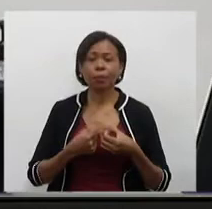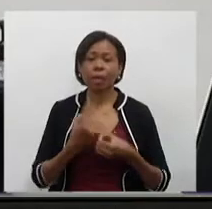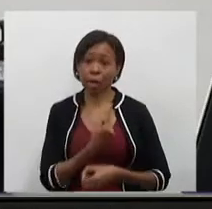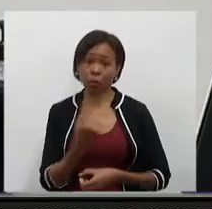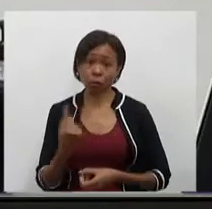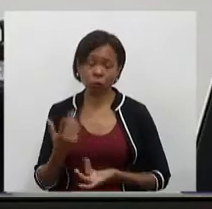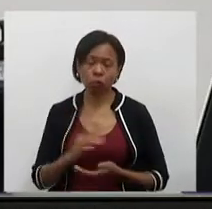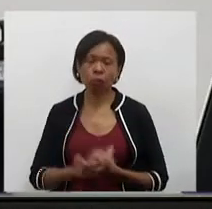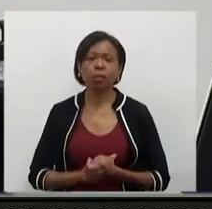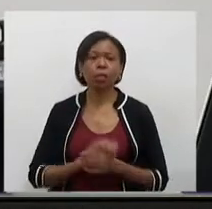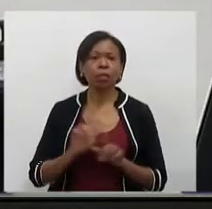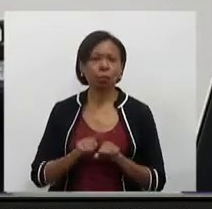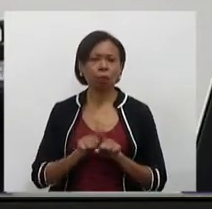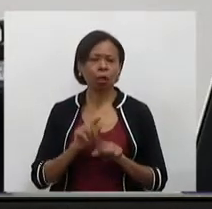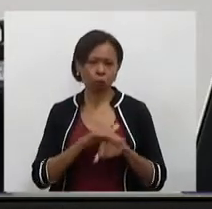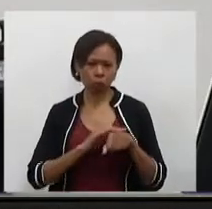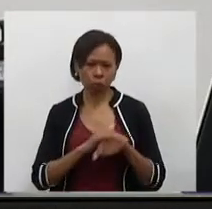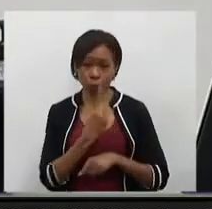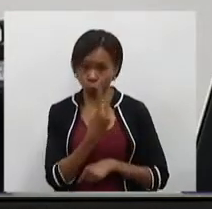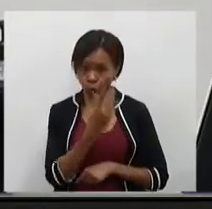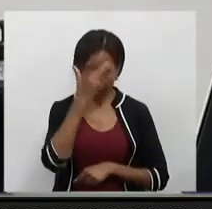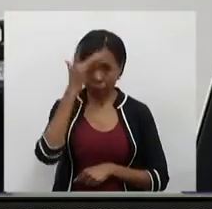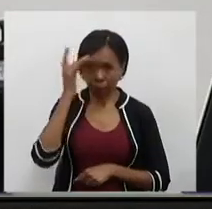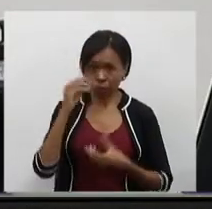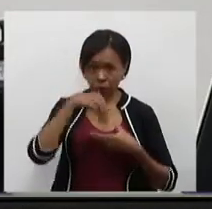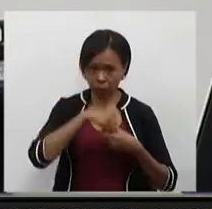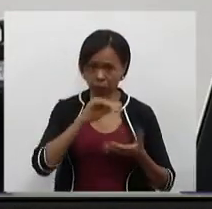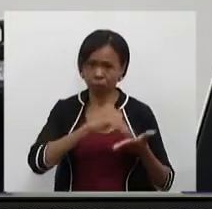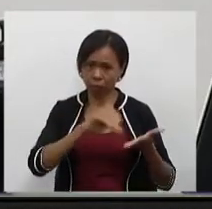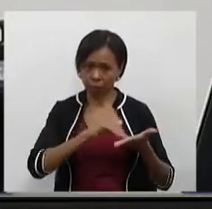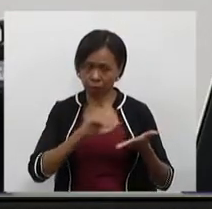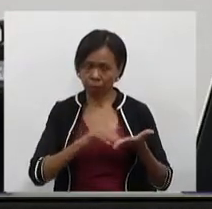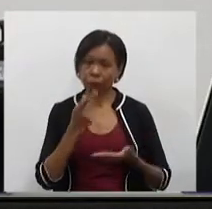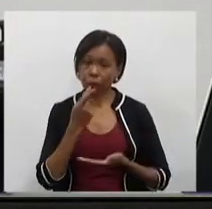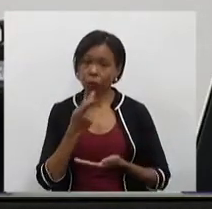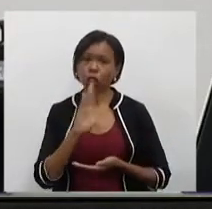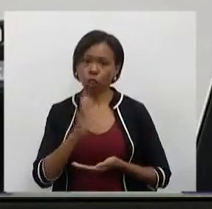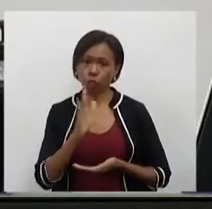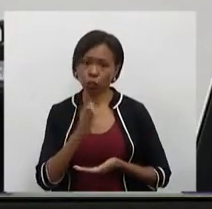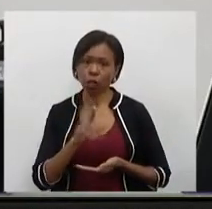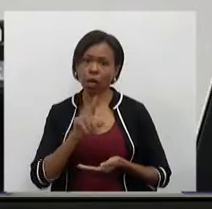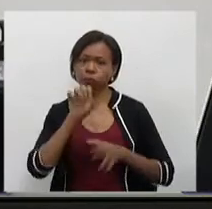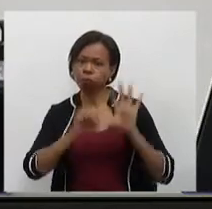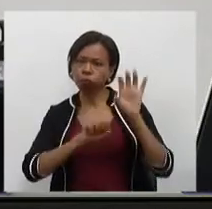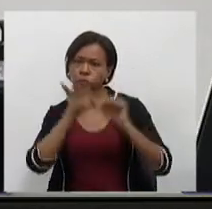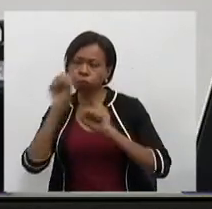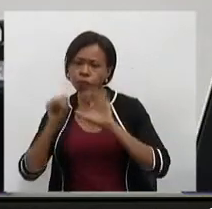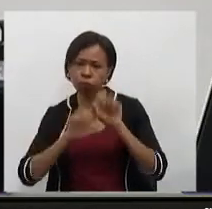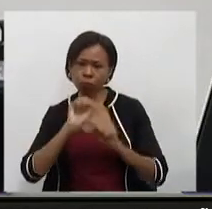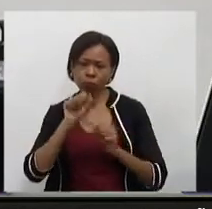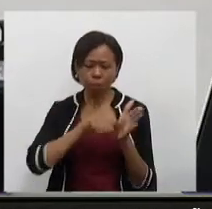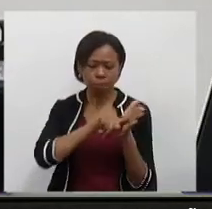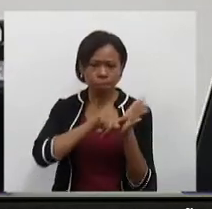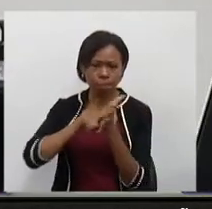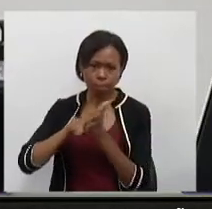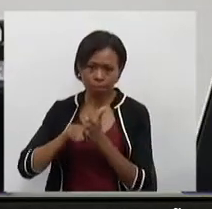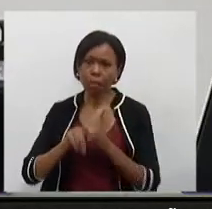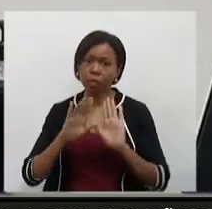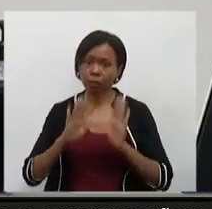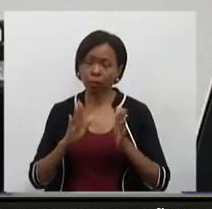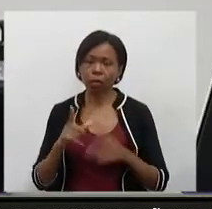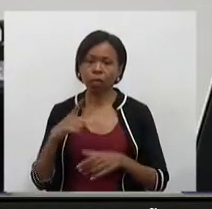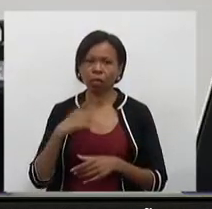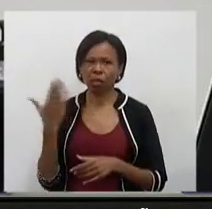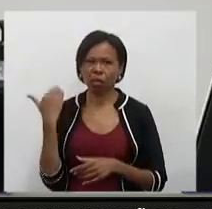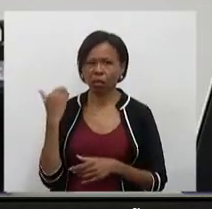duas pessoas aí dentro da secretaria que disseram que tinha um mapeamento, né? Isso no primeiro encontro nosso aí, o